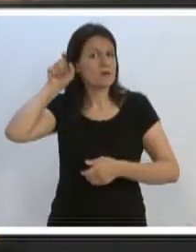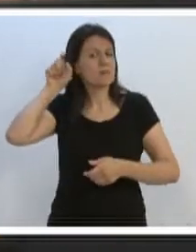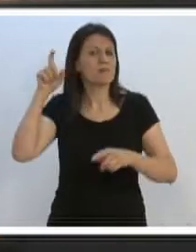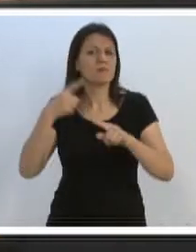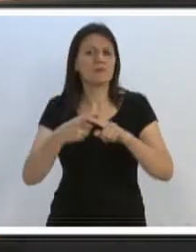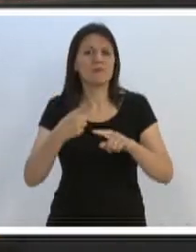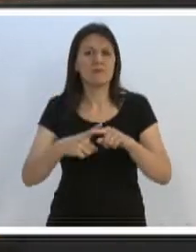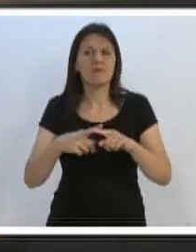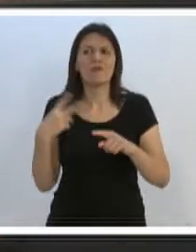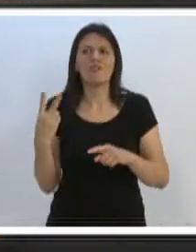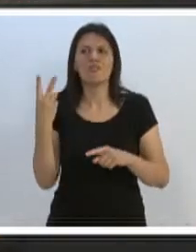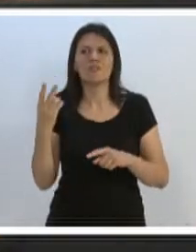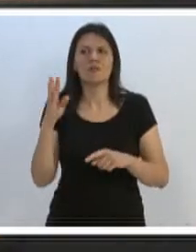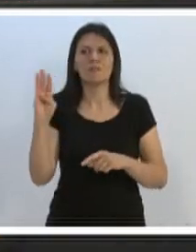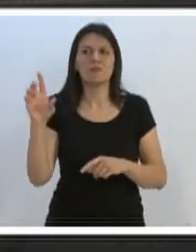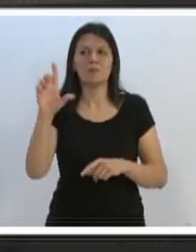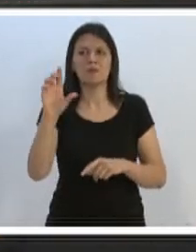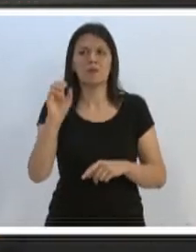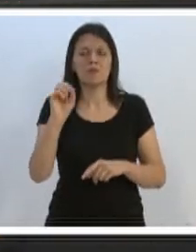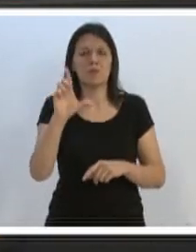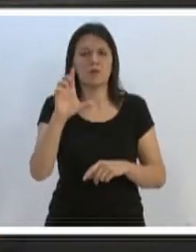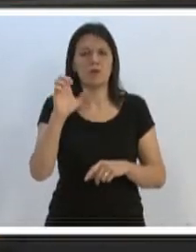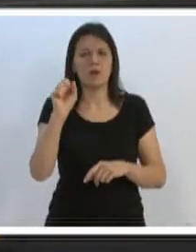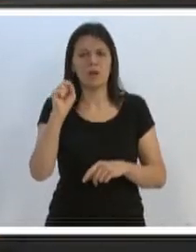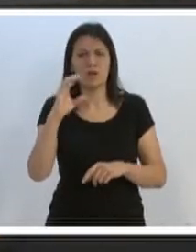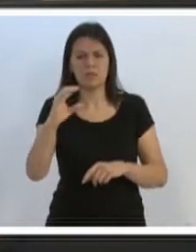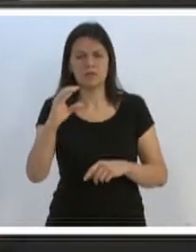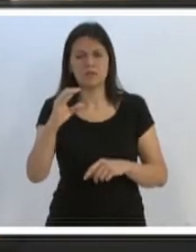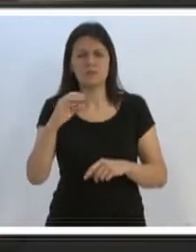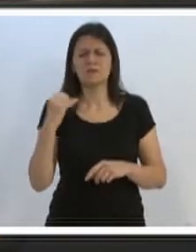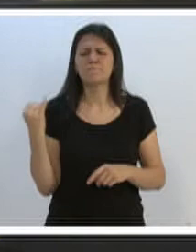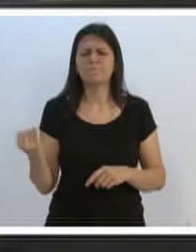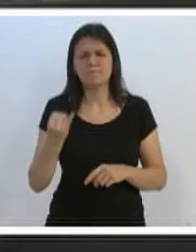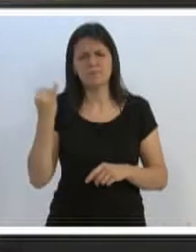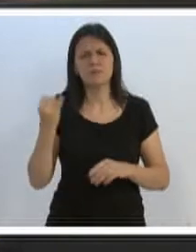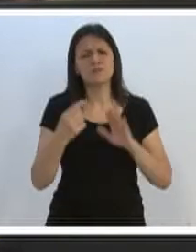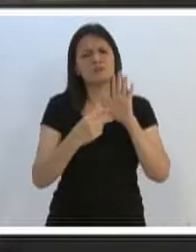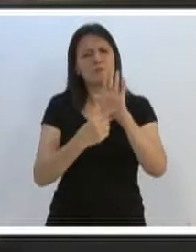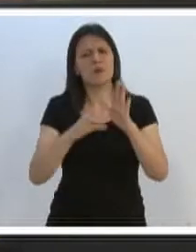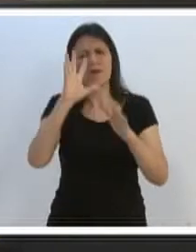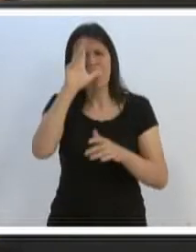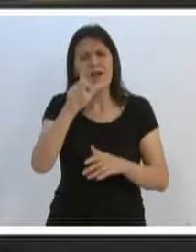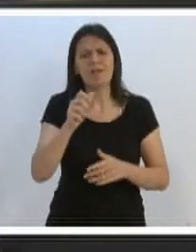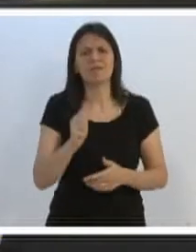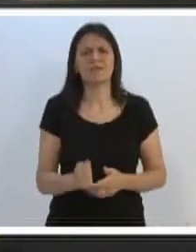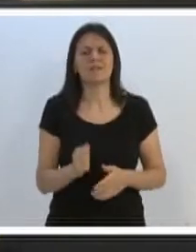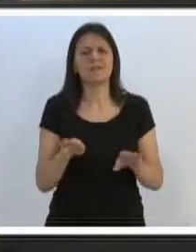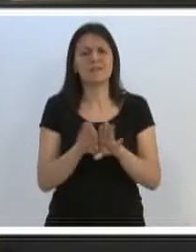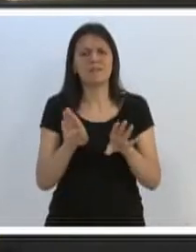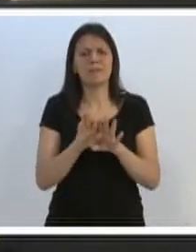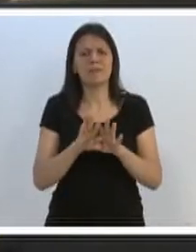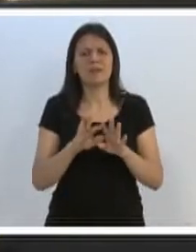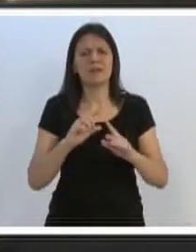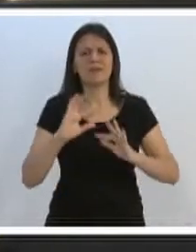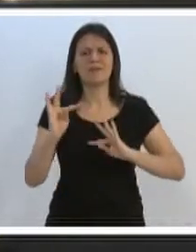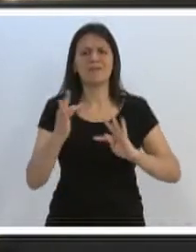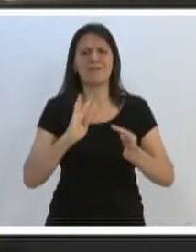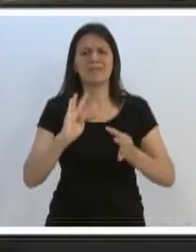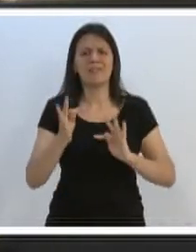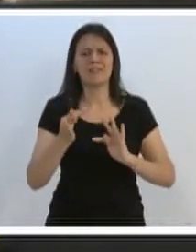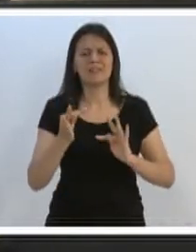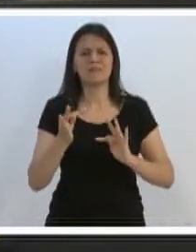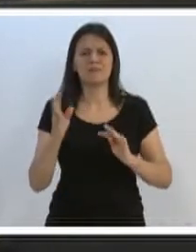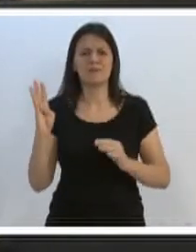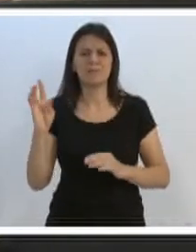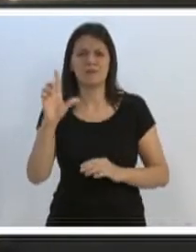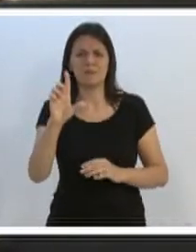Olesk. É uma importante vitória que ressalta os atletas e os técnicos de Blumenau em todas as modalidades, que fazem um